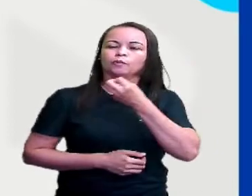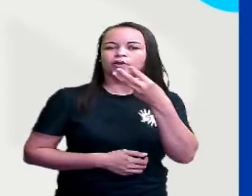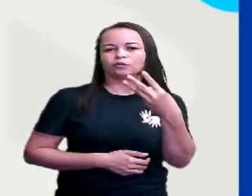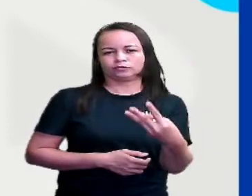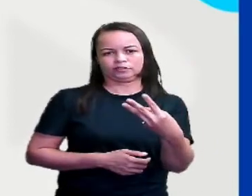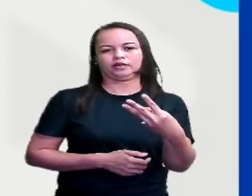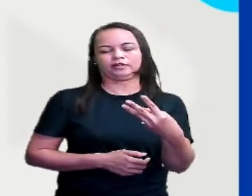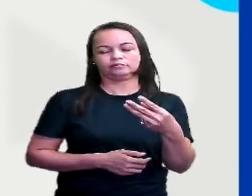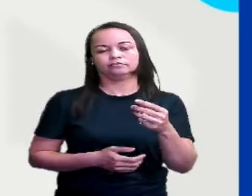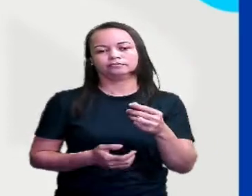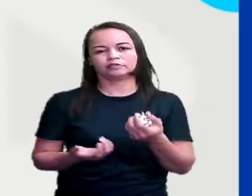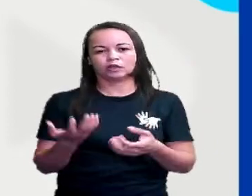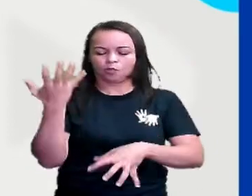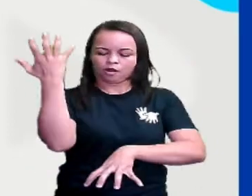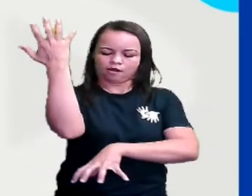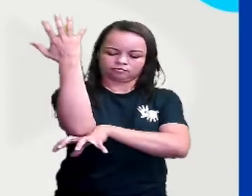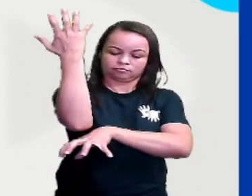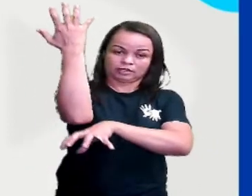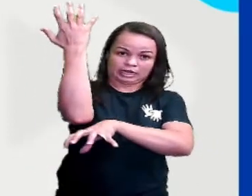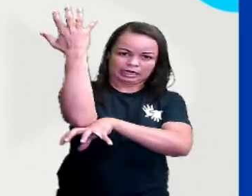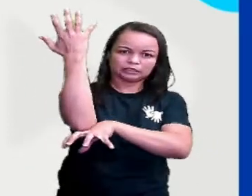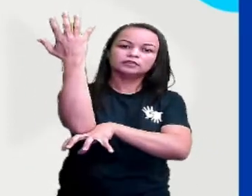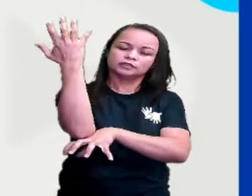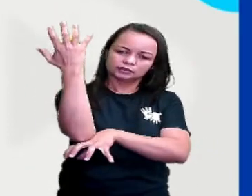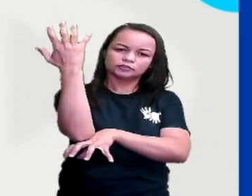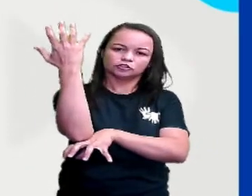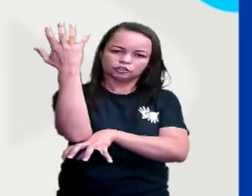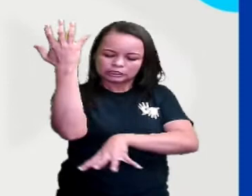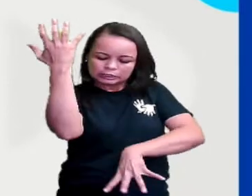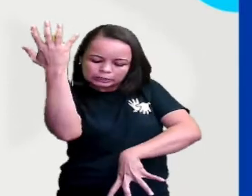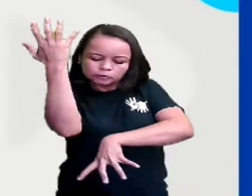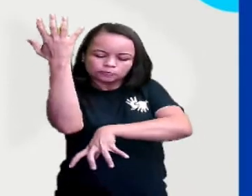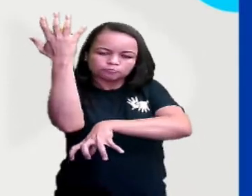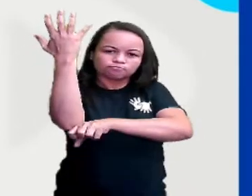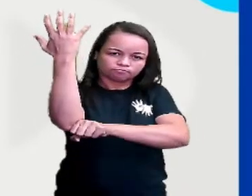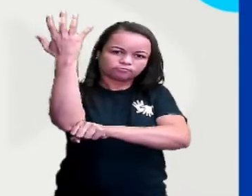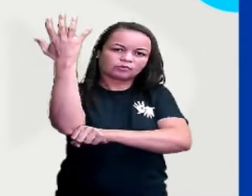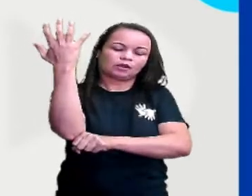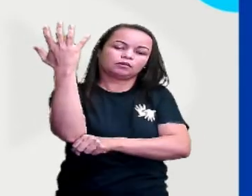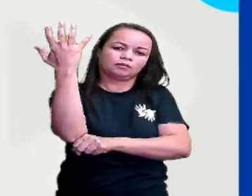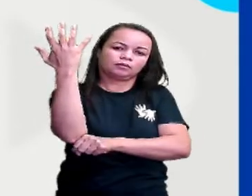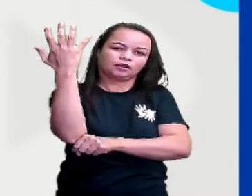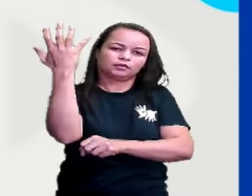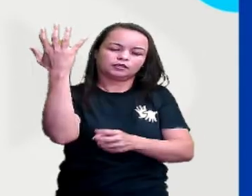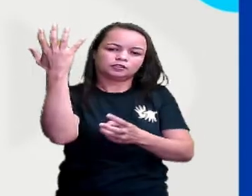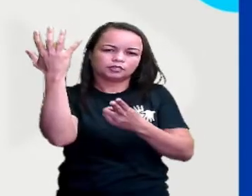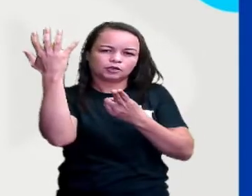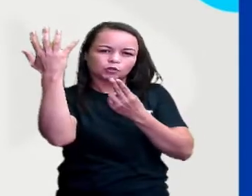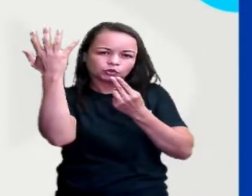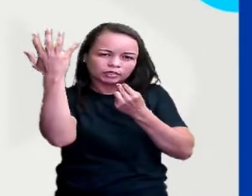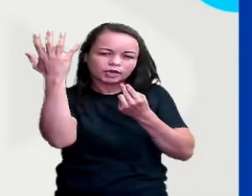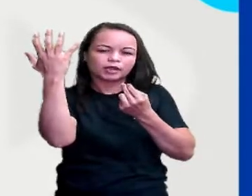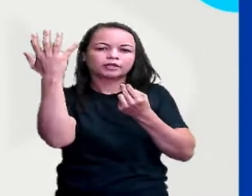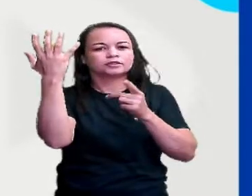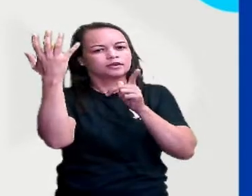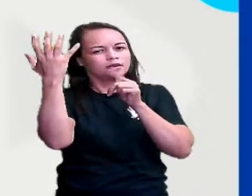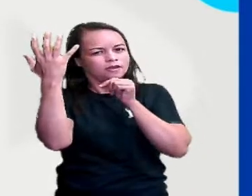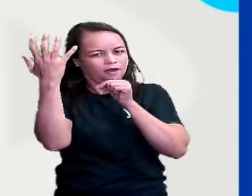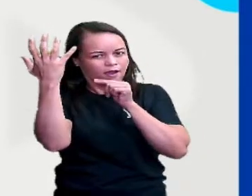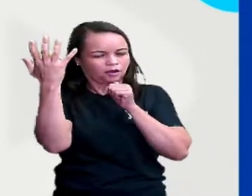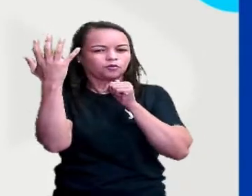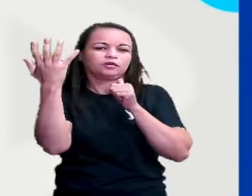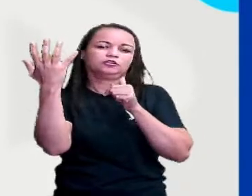as raízes que tornam as plantas capazes de absorver uma maior capacidade de água